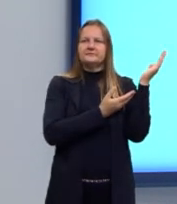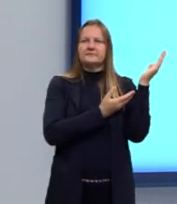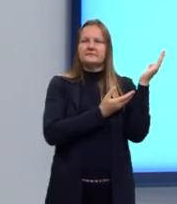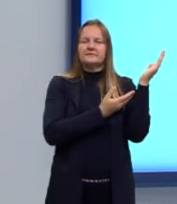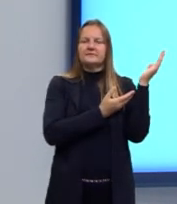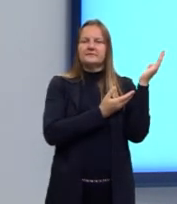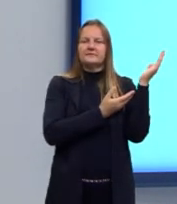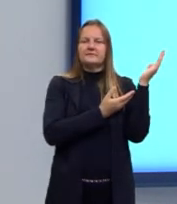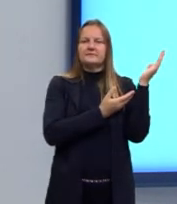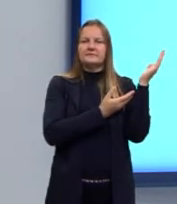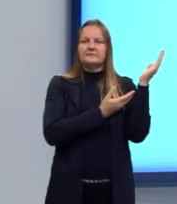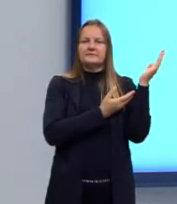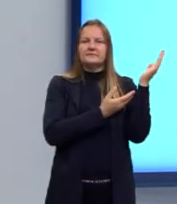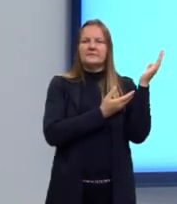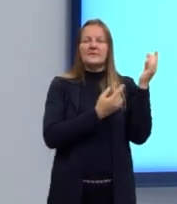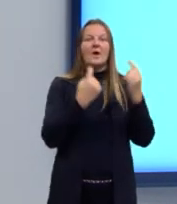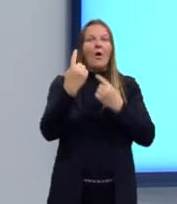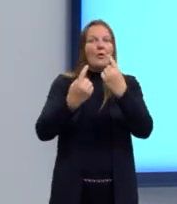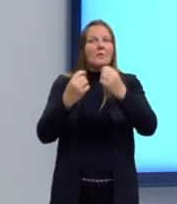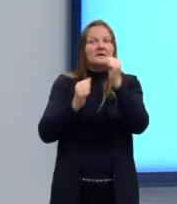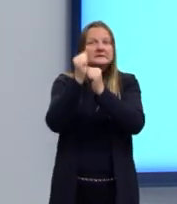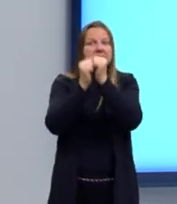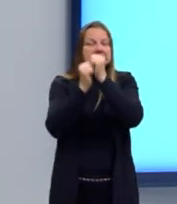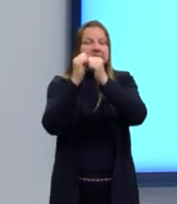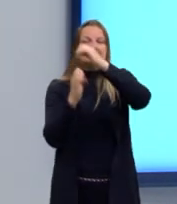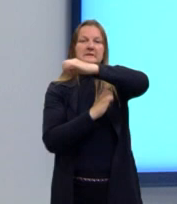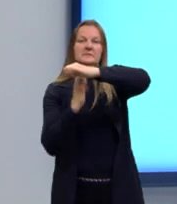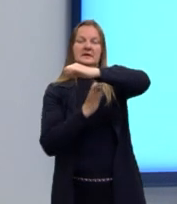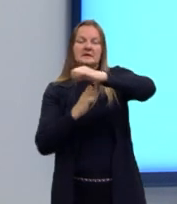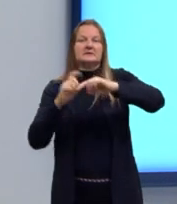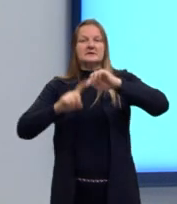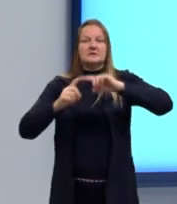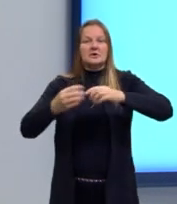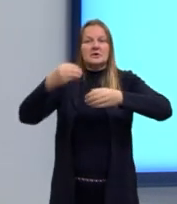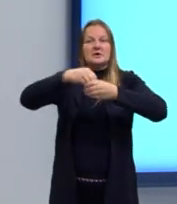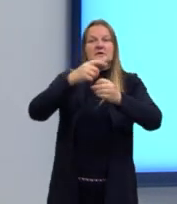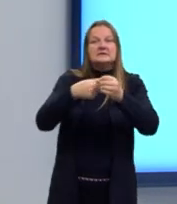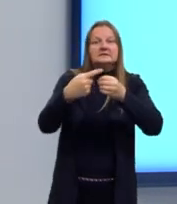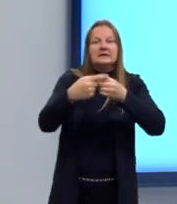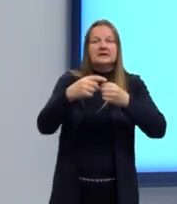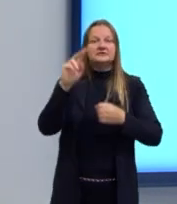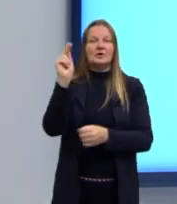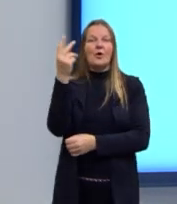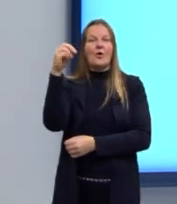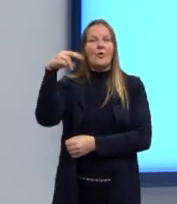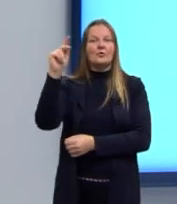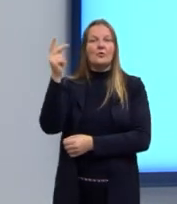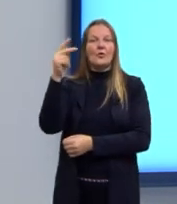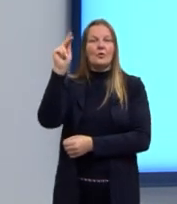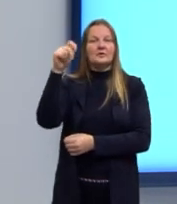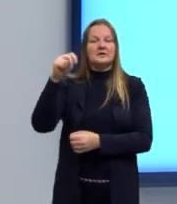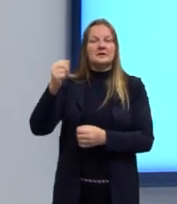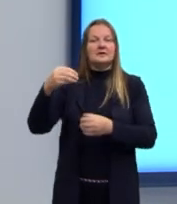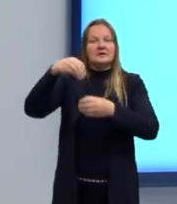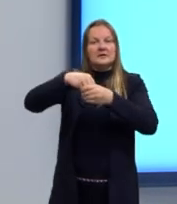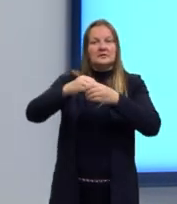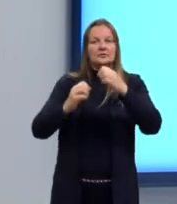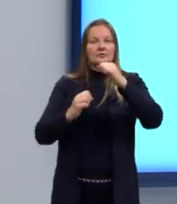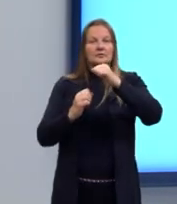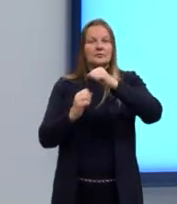em Hong Kong e produzem com matéria-prima brasileira para competir no mercado americano